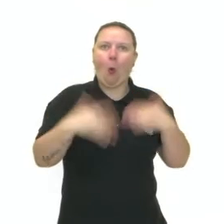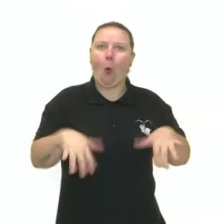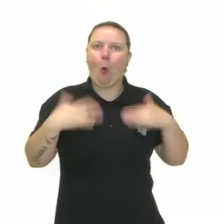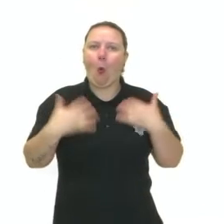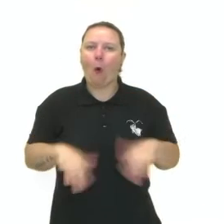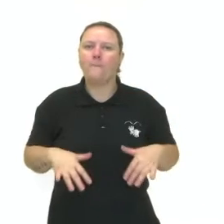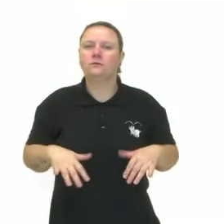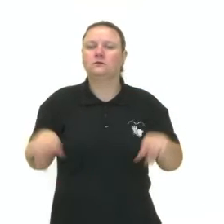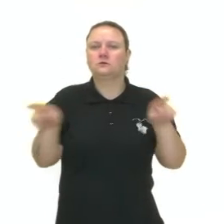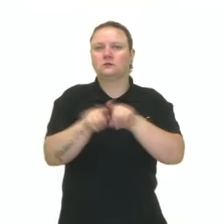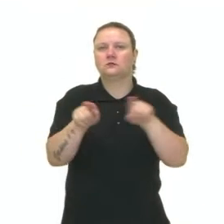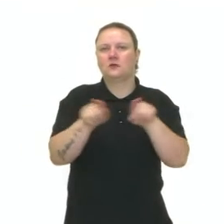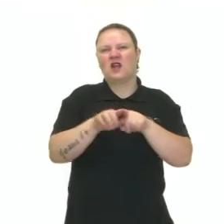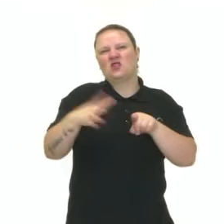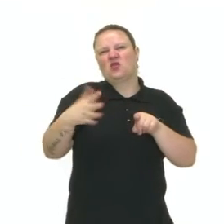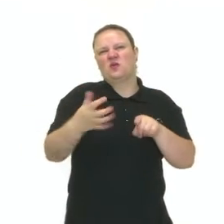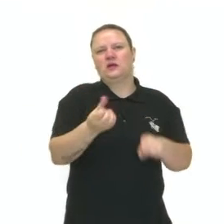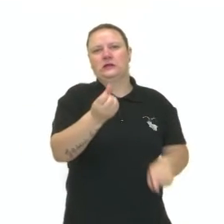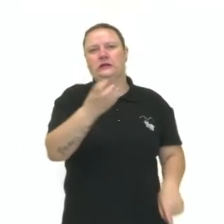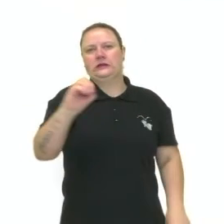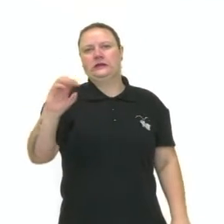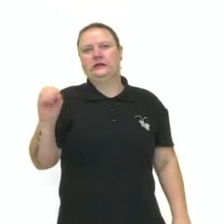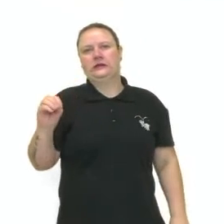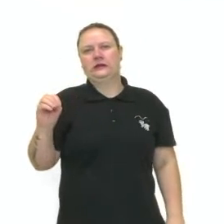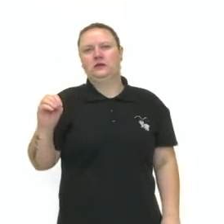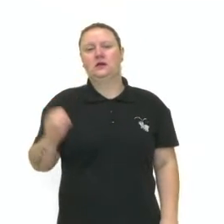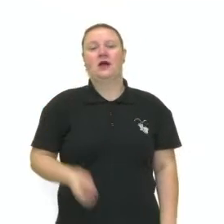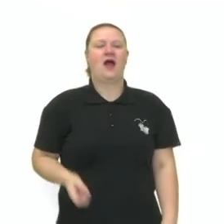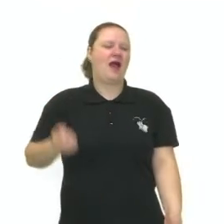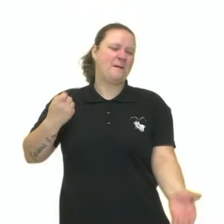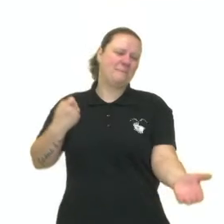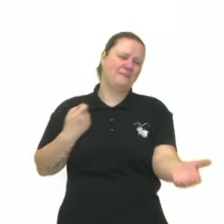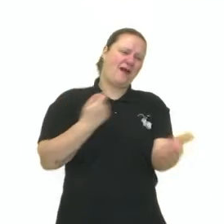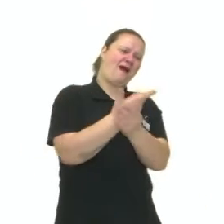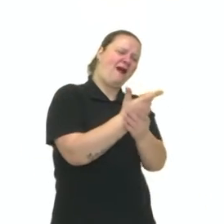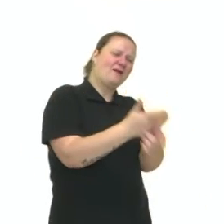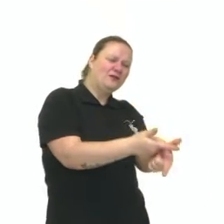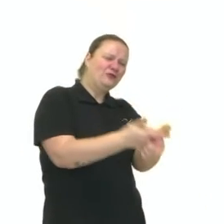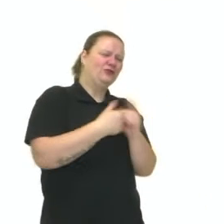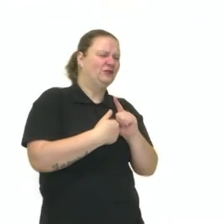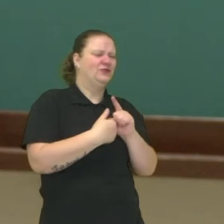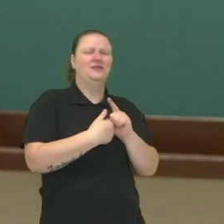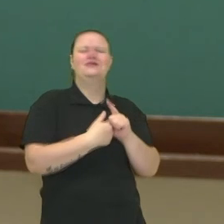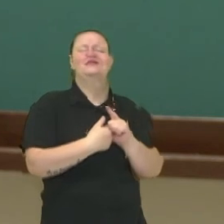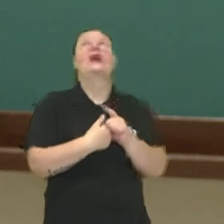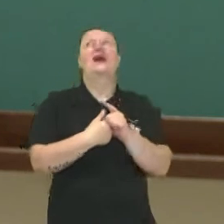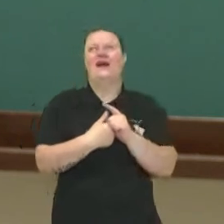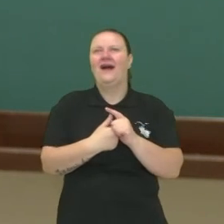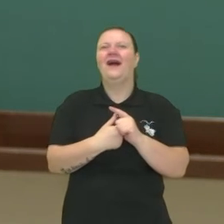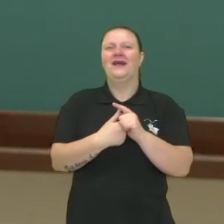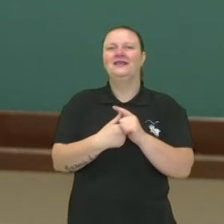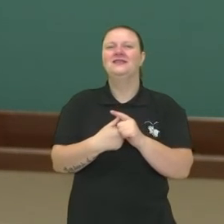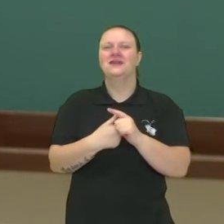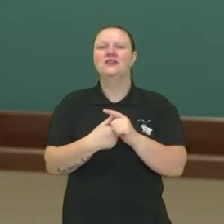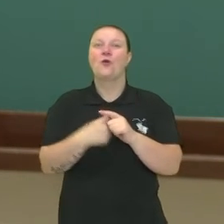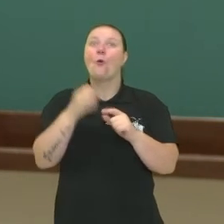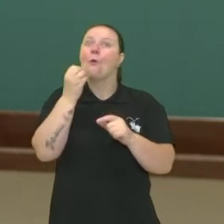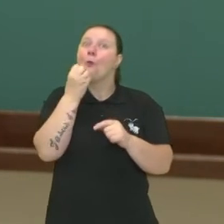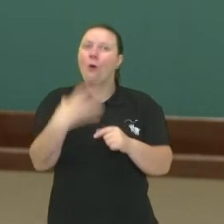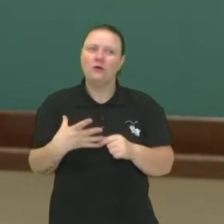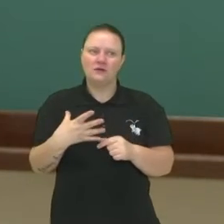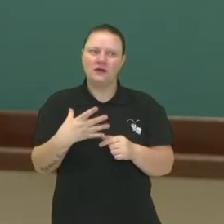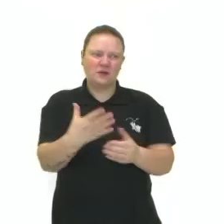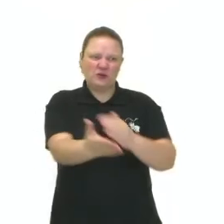Quando menos 600. Era a dívida paga. Eram menos algumas despesas urgentes. Honório